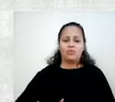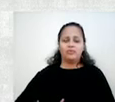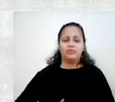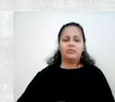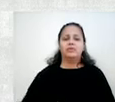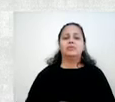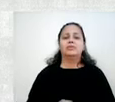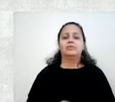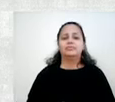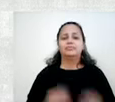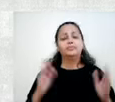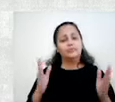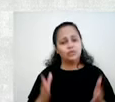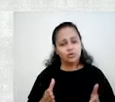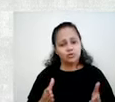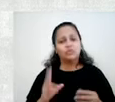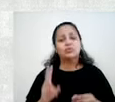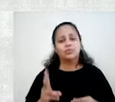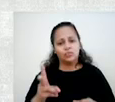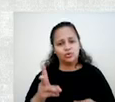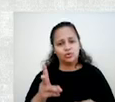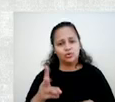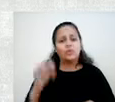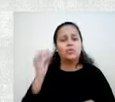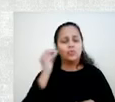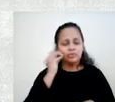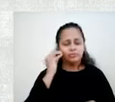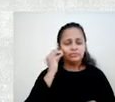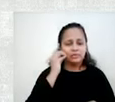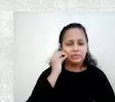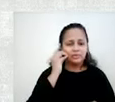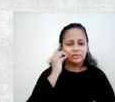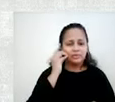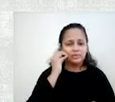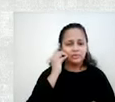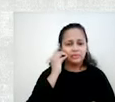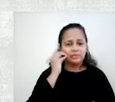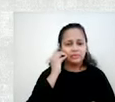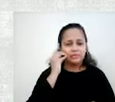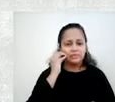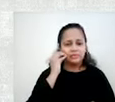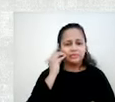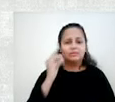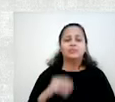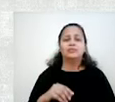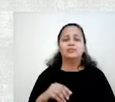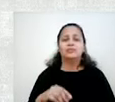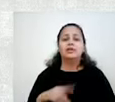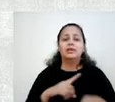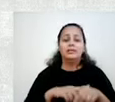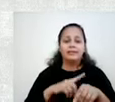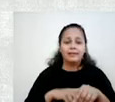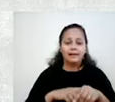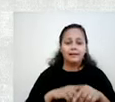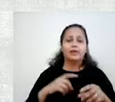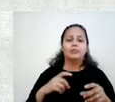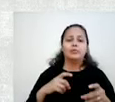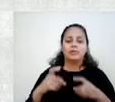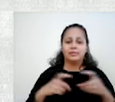né, atuais continuam então tentando relacionar a imagem desse líder, né, da época das